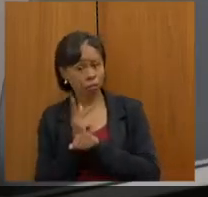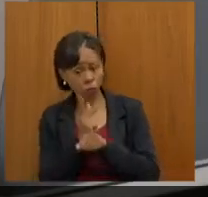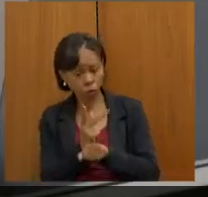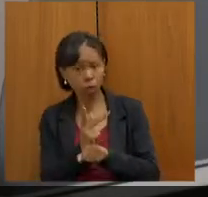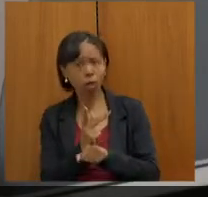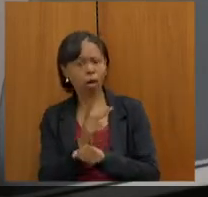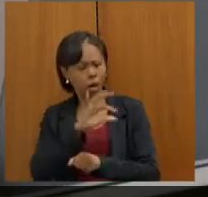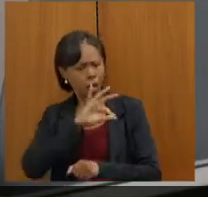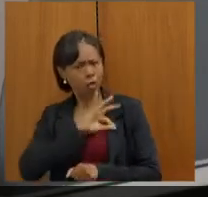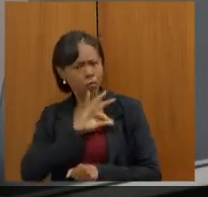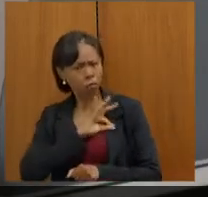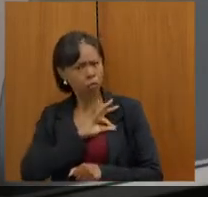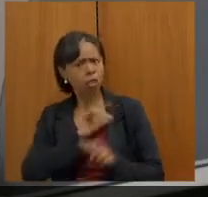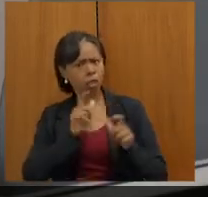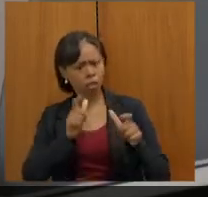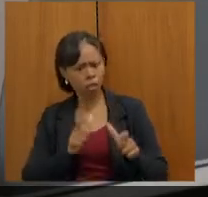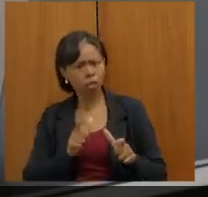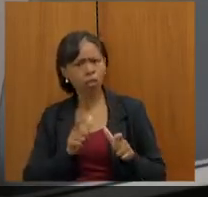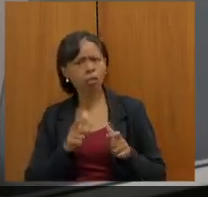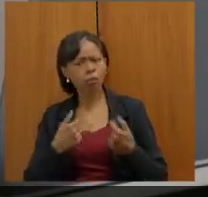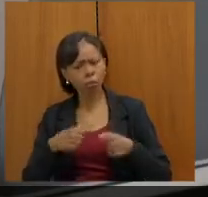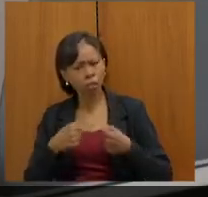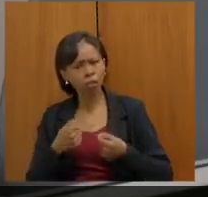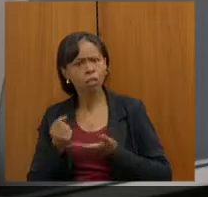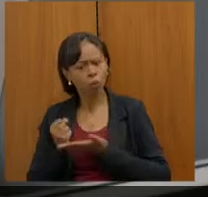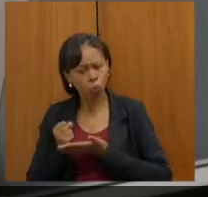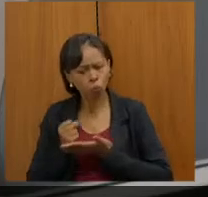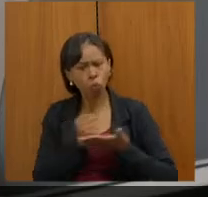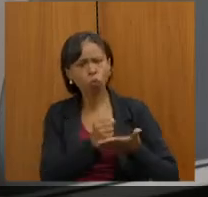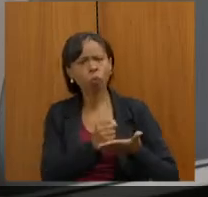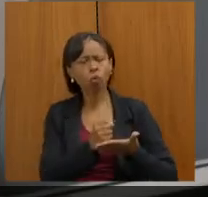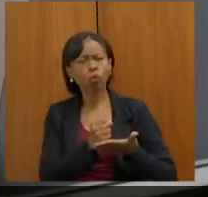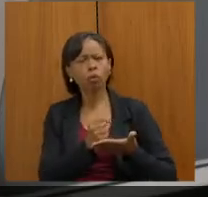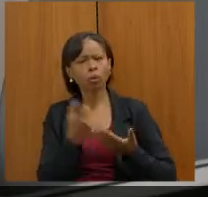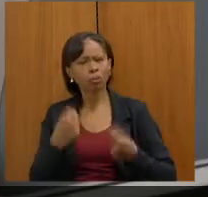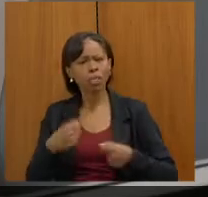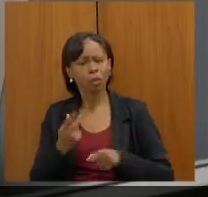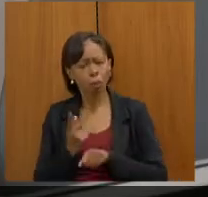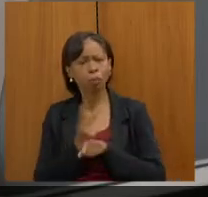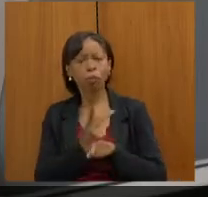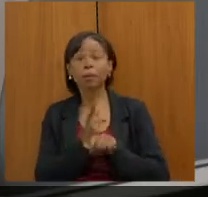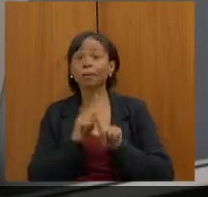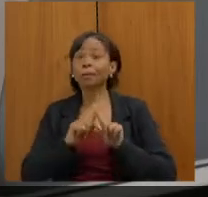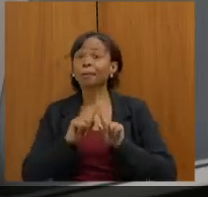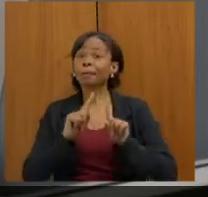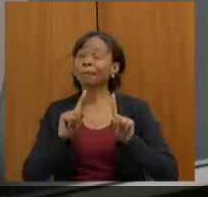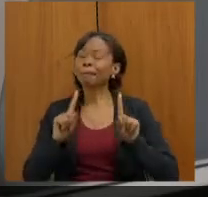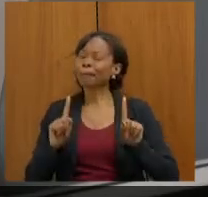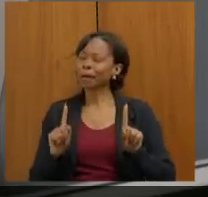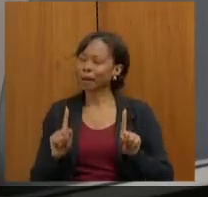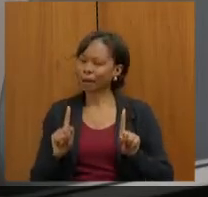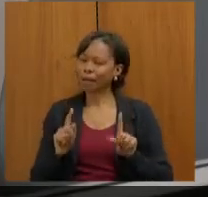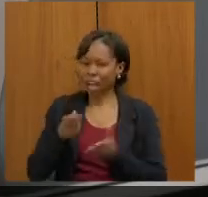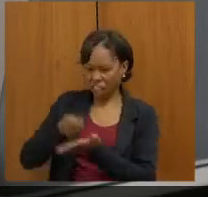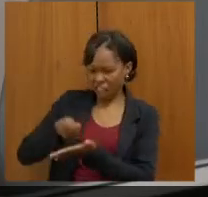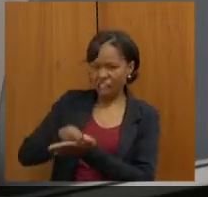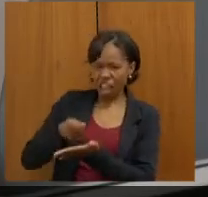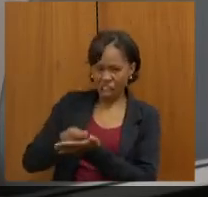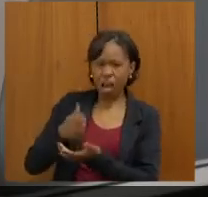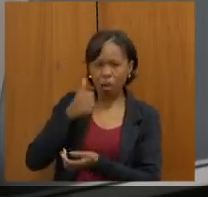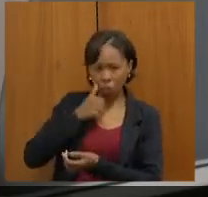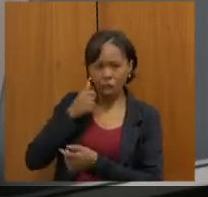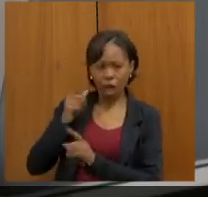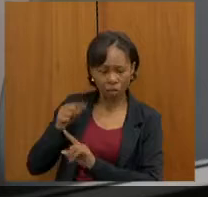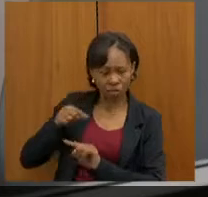cobra essa atitude da mulher de buscar ajuda Mas esquecemos que nós enquanto sociedade enquanto